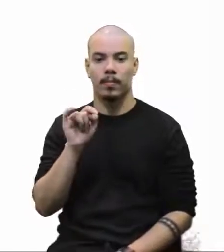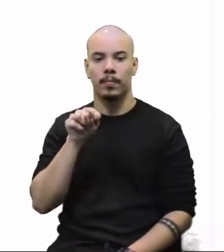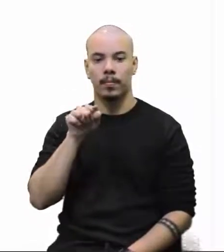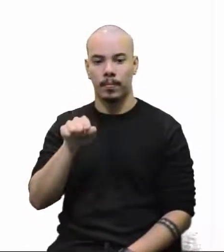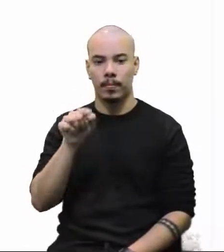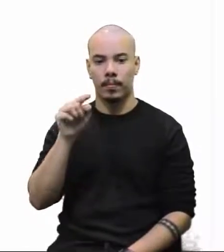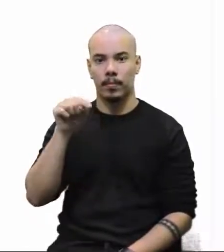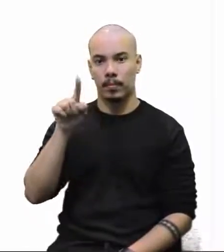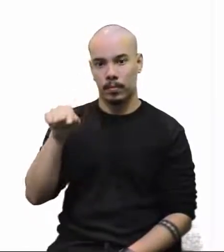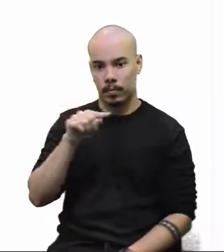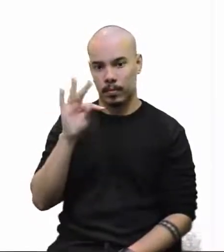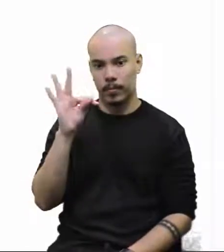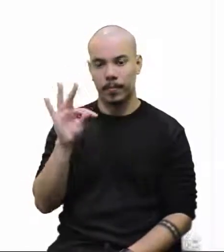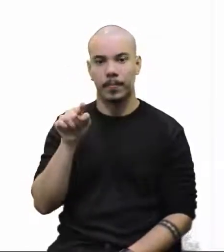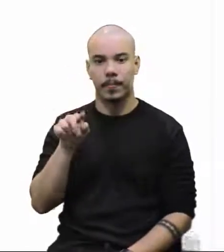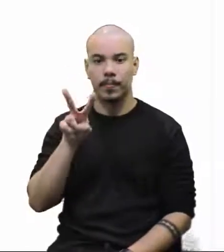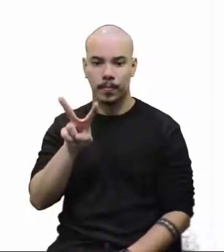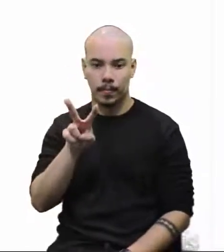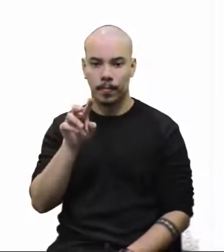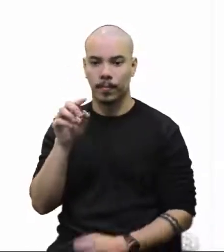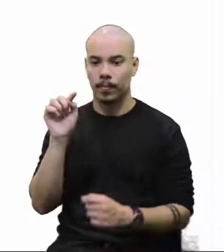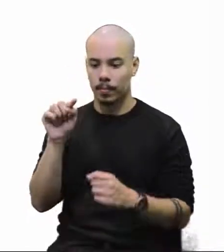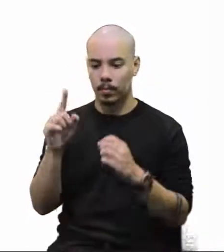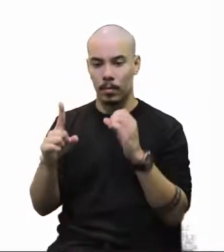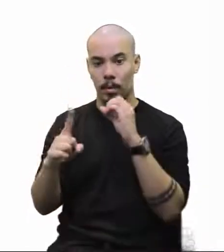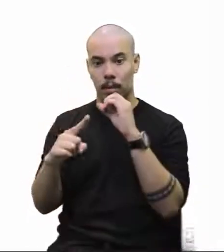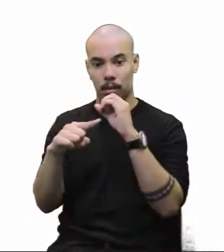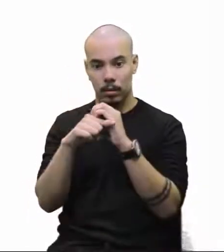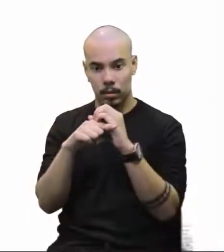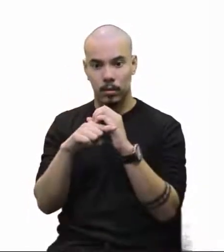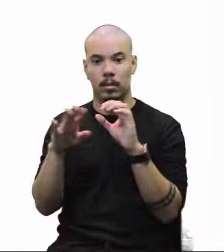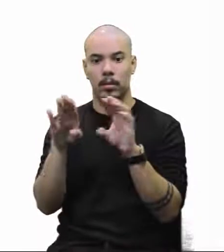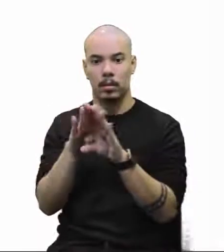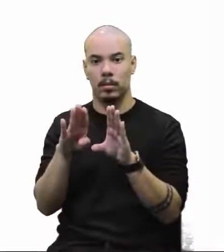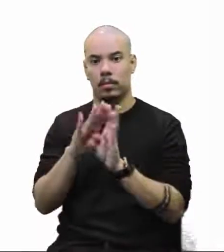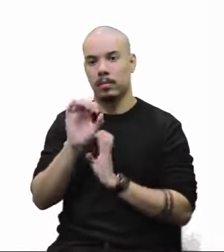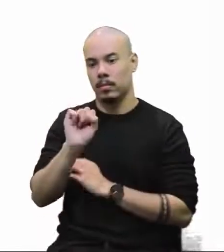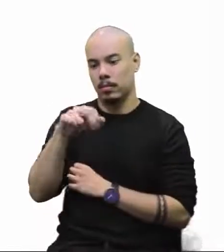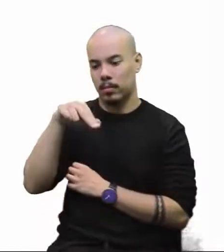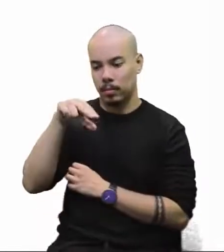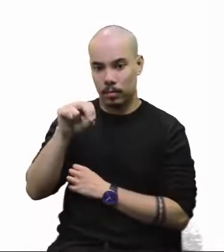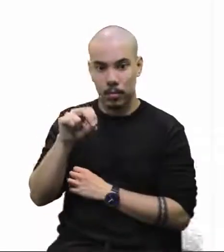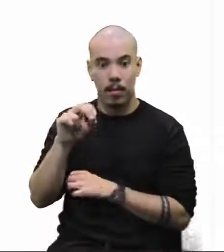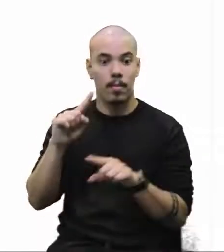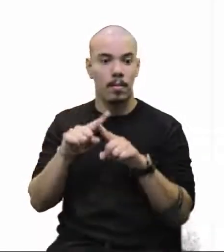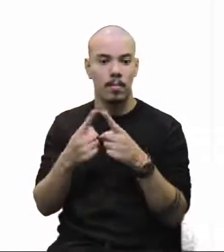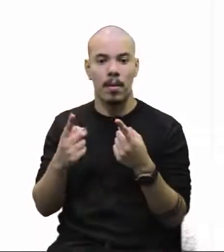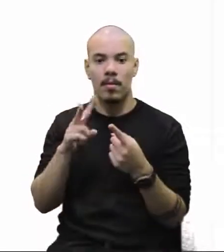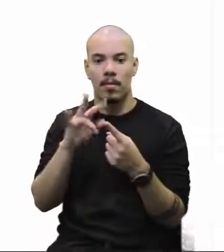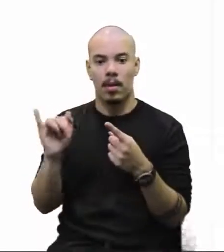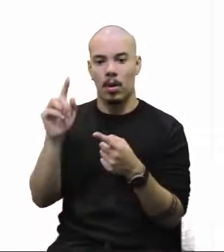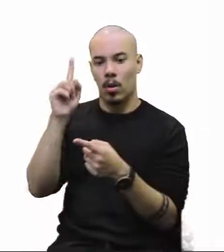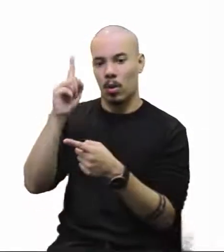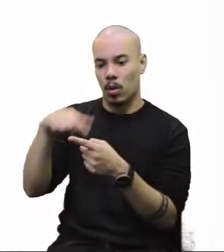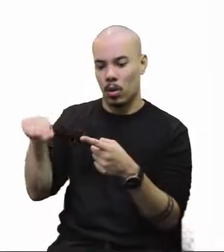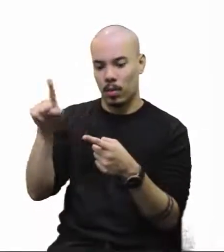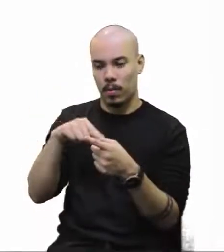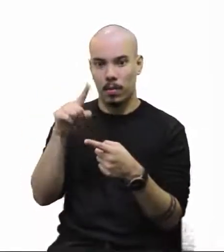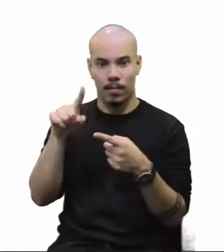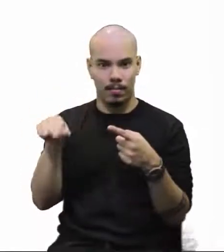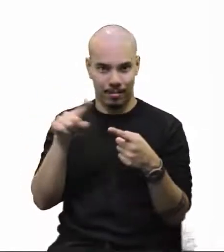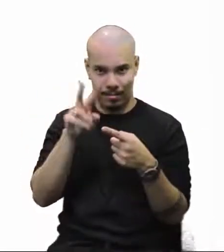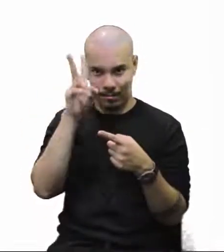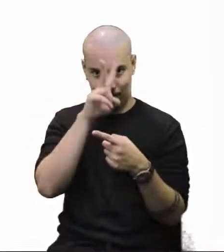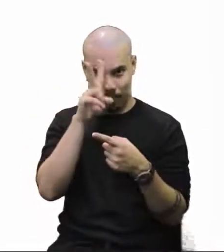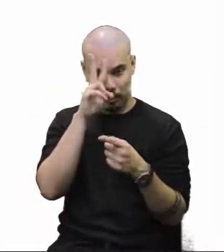né? Só que o V é L sobre ΔT, vai cortar o ΔT com ΔT. Faltou